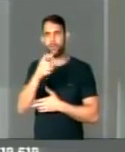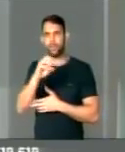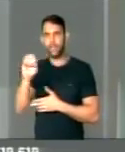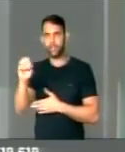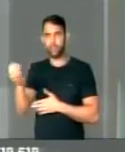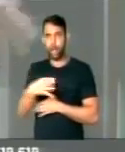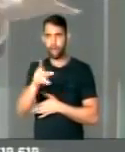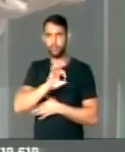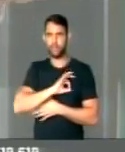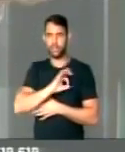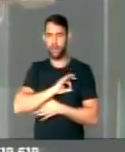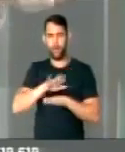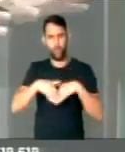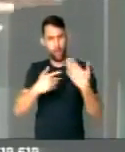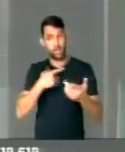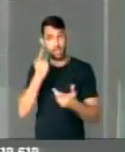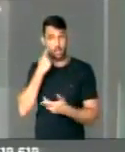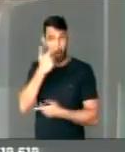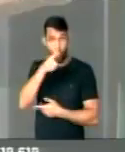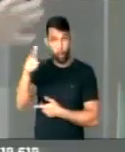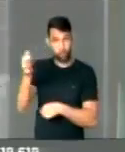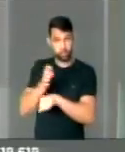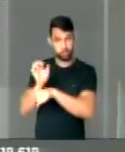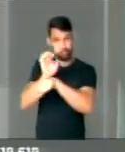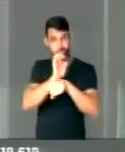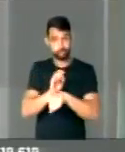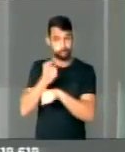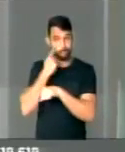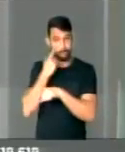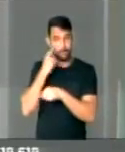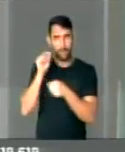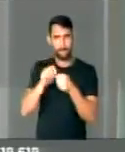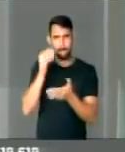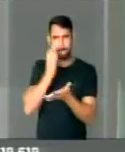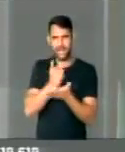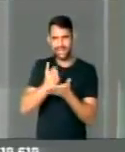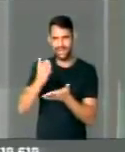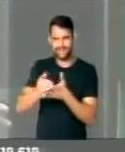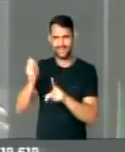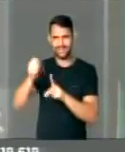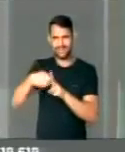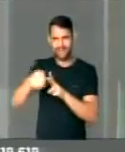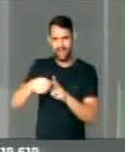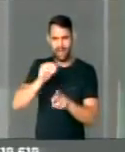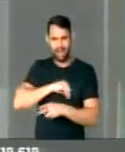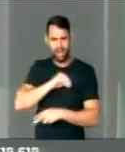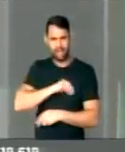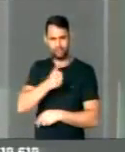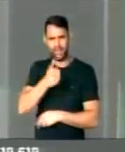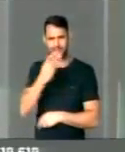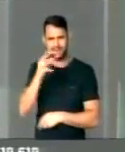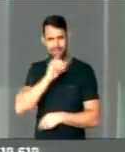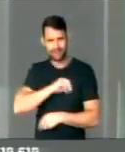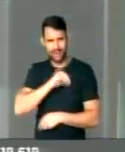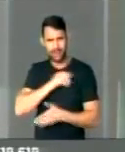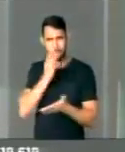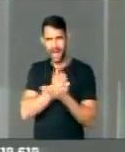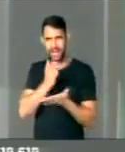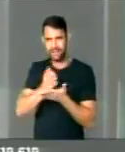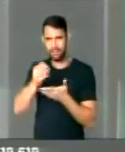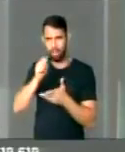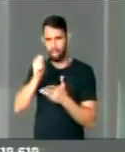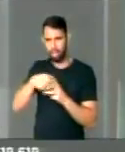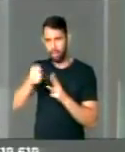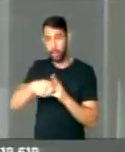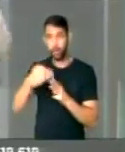do Maranhão. Enquanto a gente vê os outros estados parcelando salário, parcelando 13º, no Maranhão o